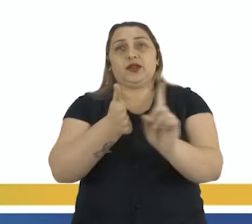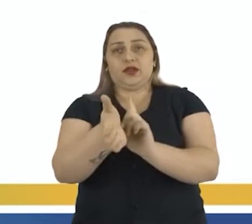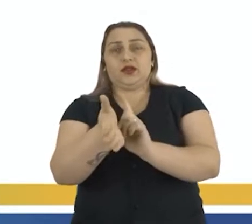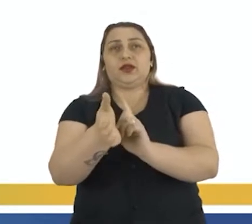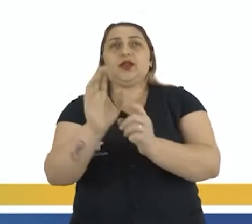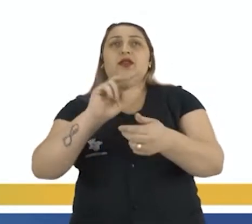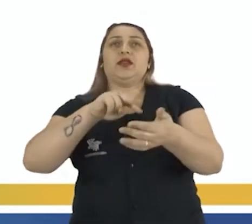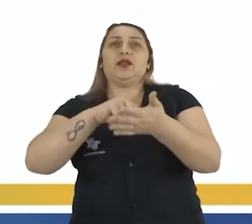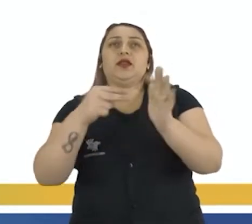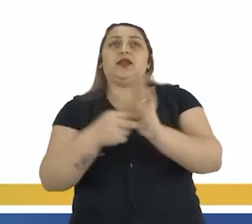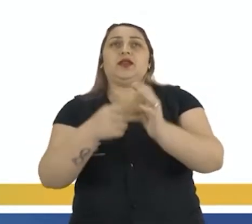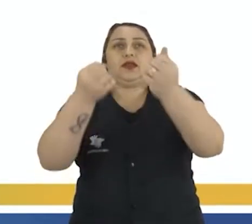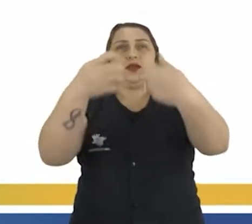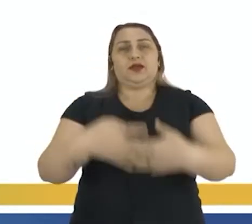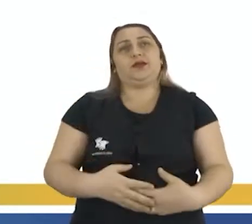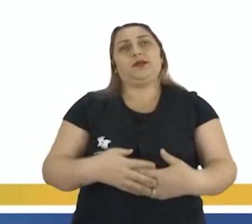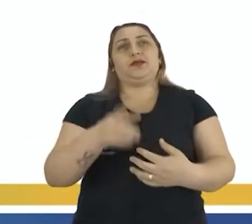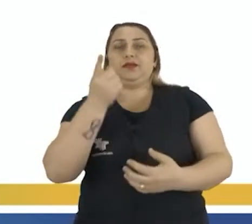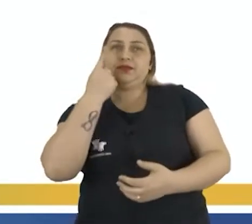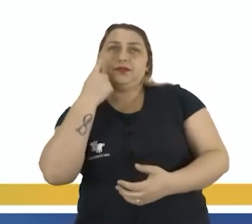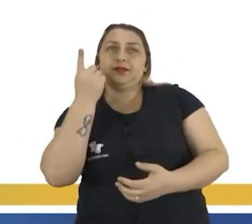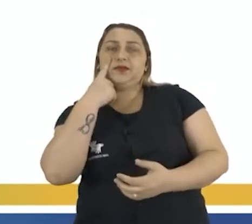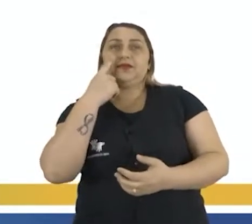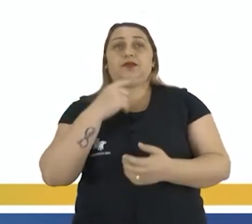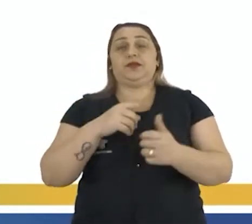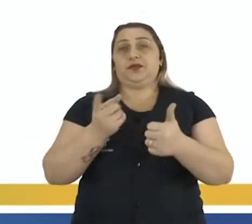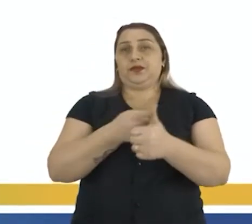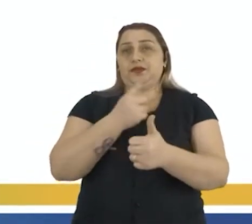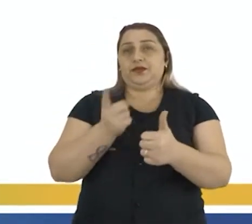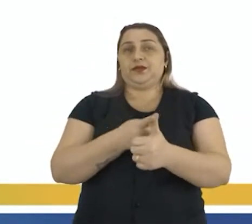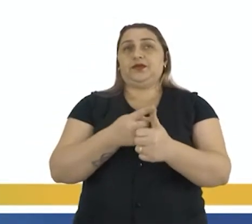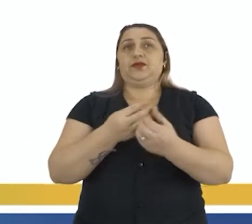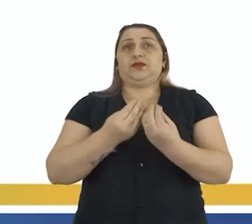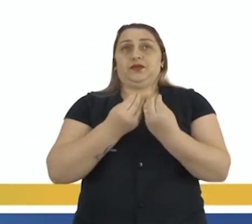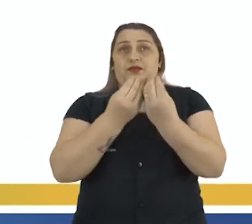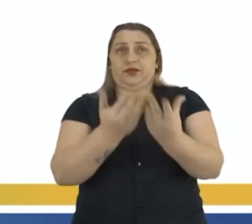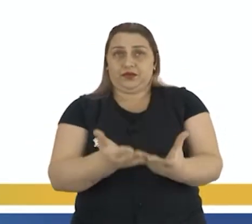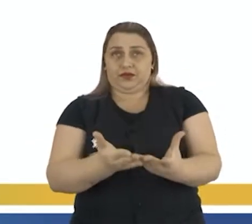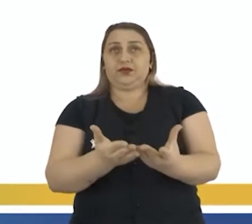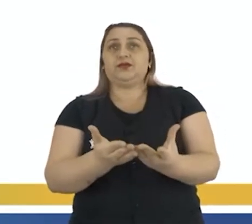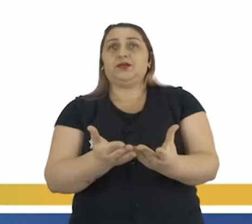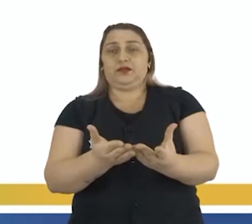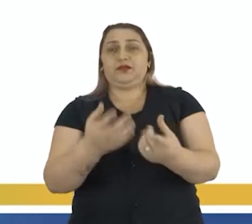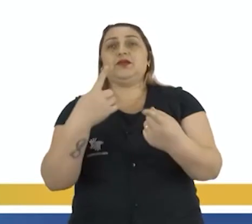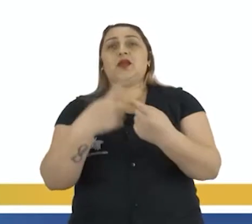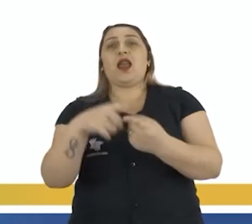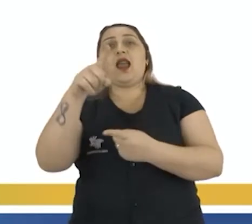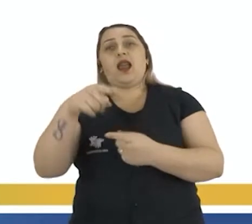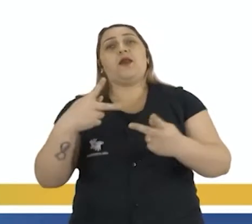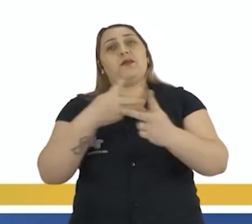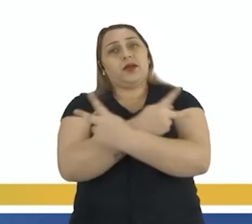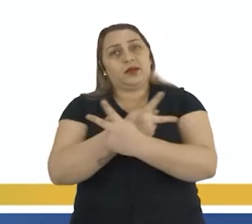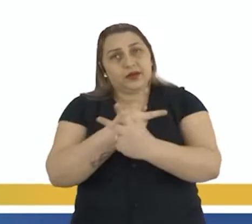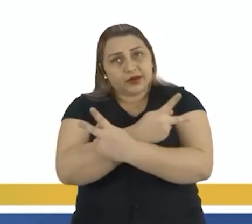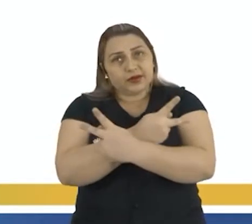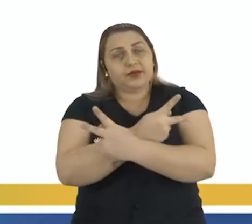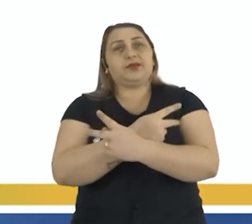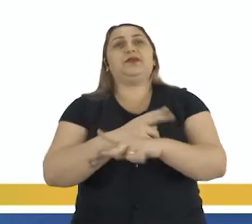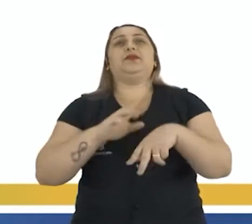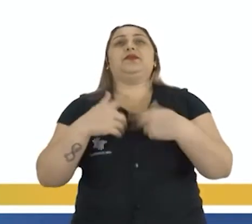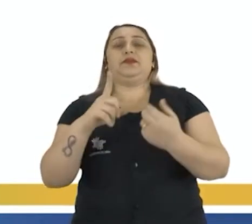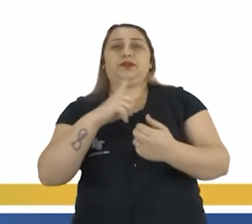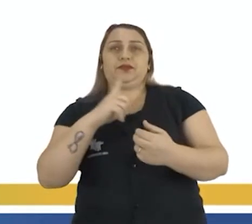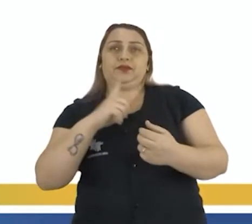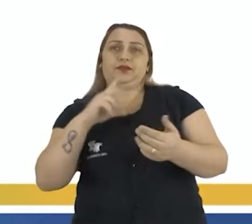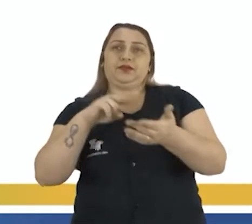significa cada um deles? Olha só, no exemplo 1, o pôr está sem acento porque é uma preposição. Tem